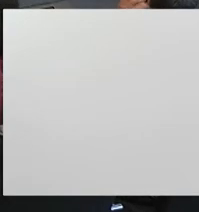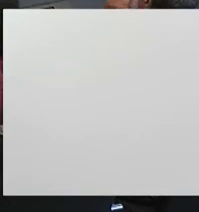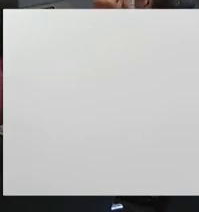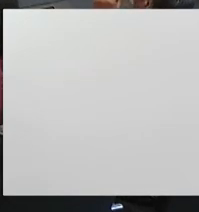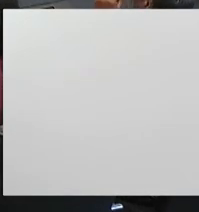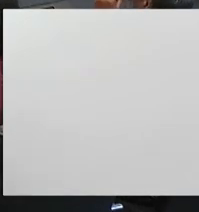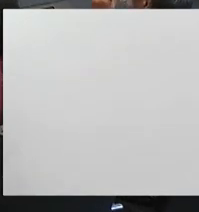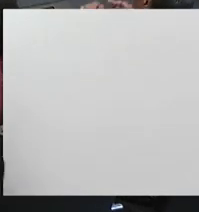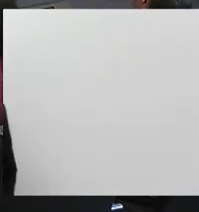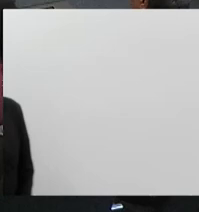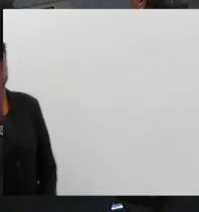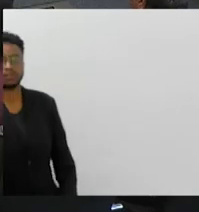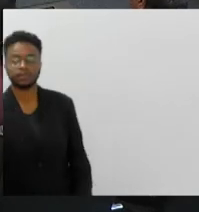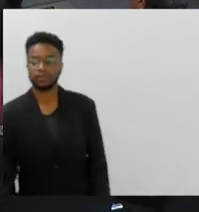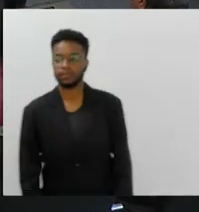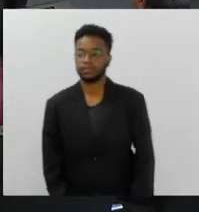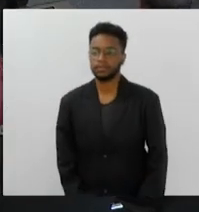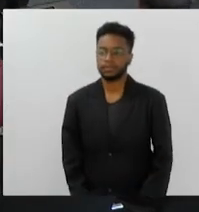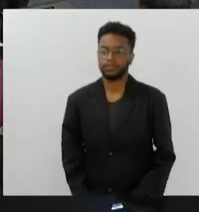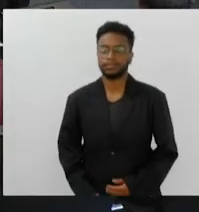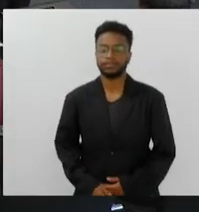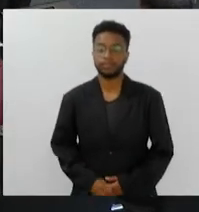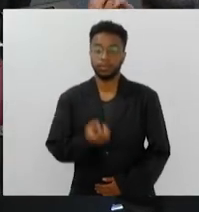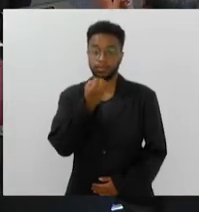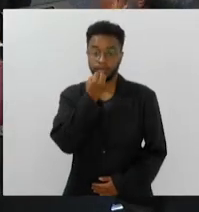Boa noite a todos e a todas.